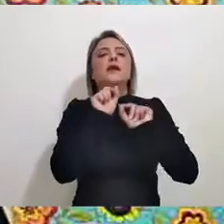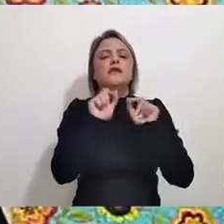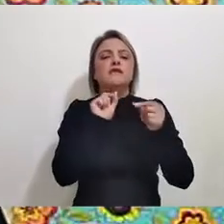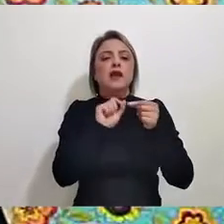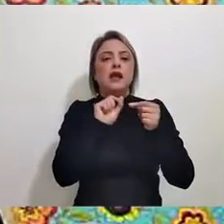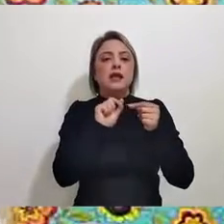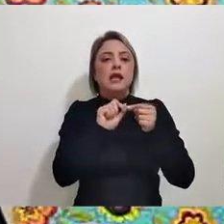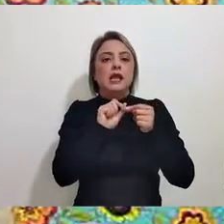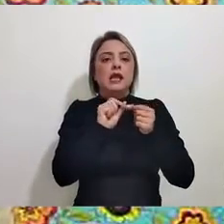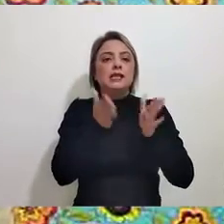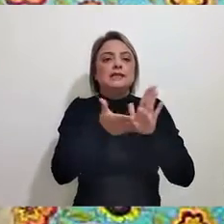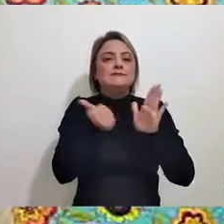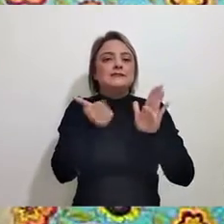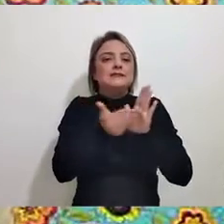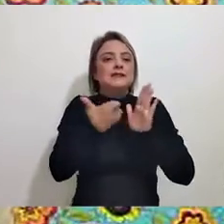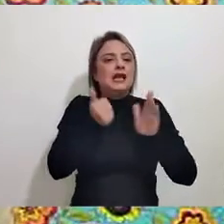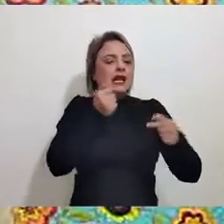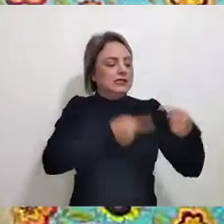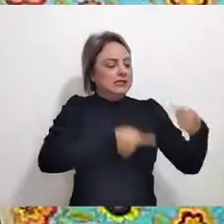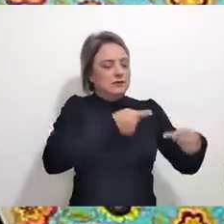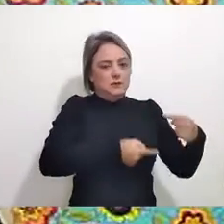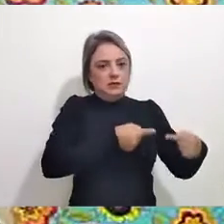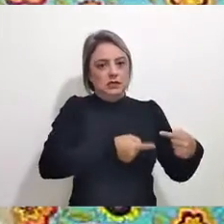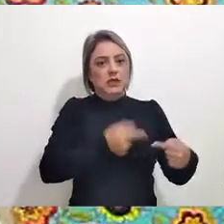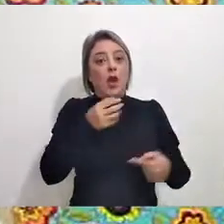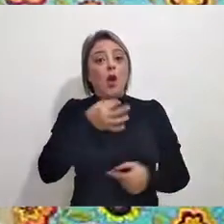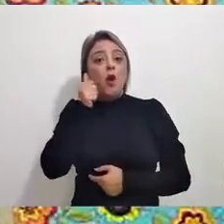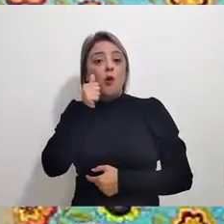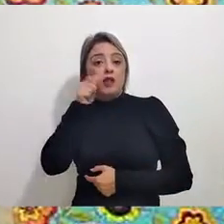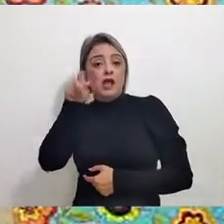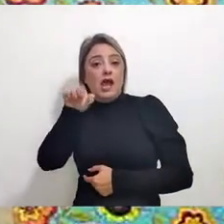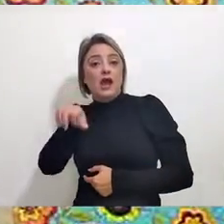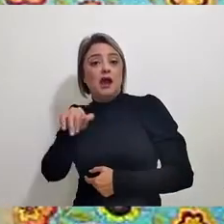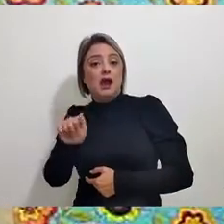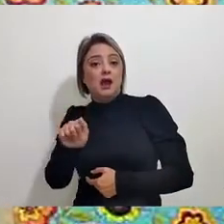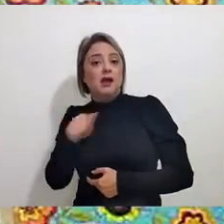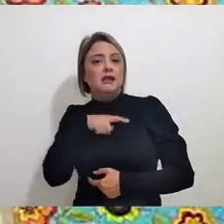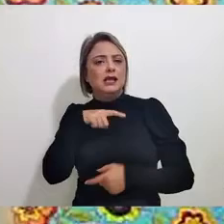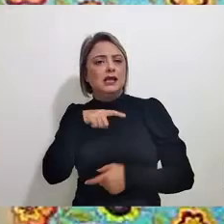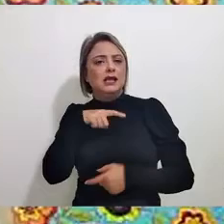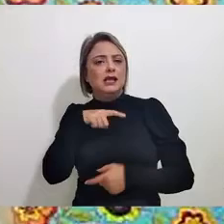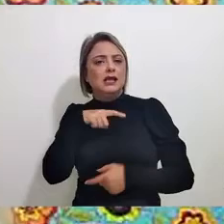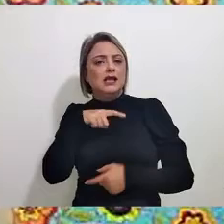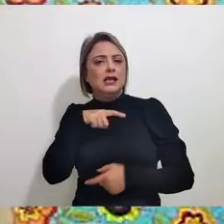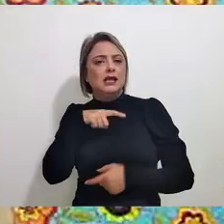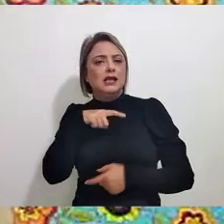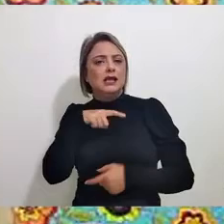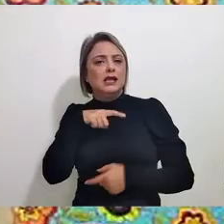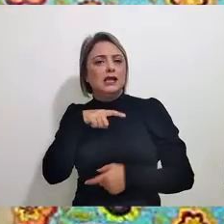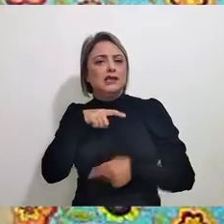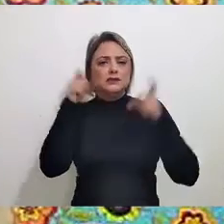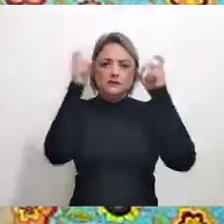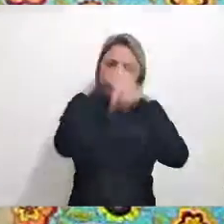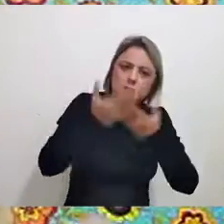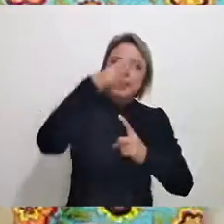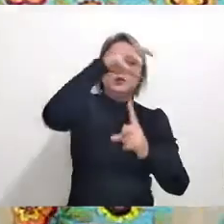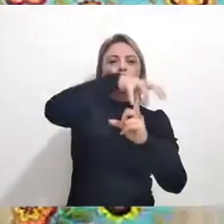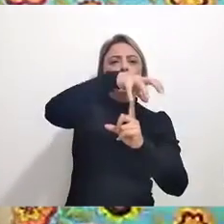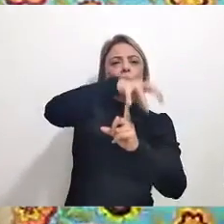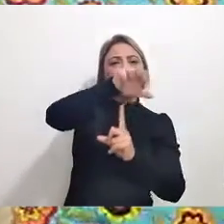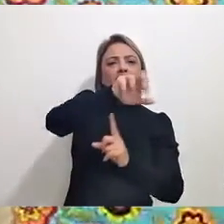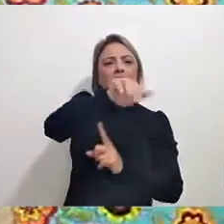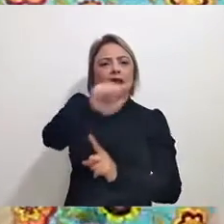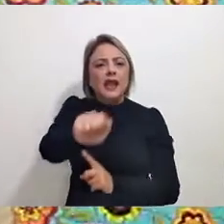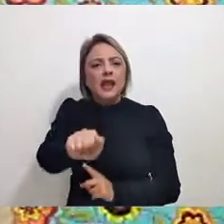Ana coloca aqui que é difícil, né, conseguir atendimento no CREAS, é difícil os PAVs, mas por quê?